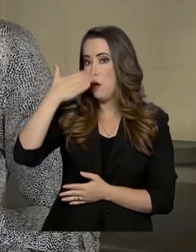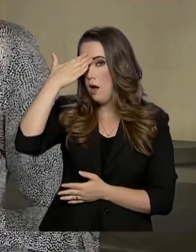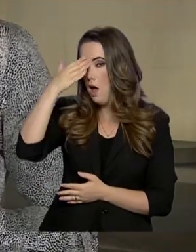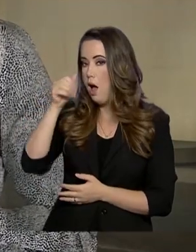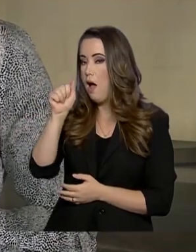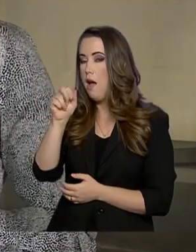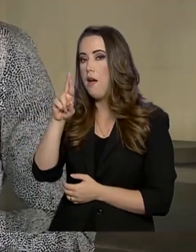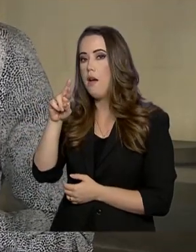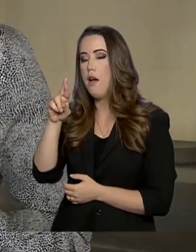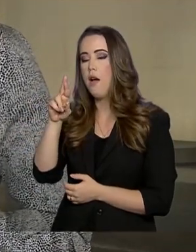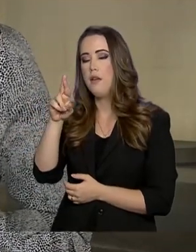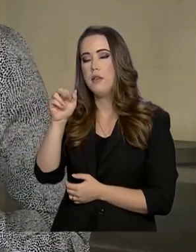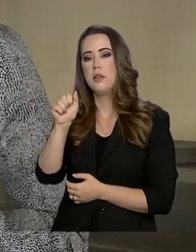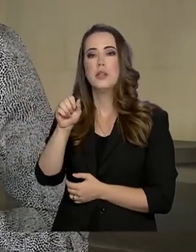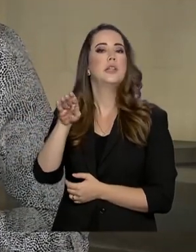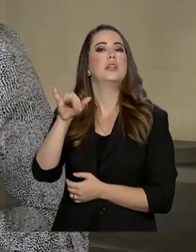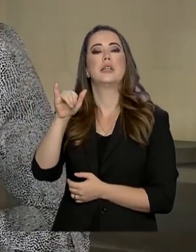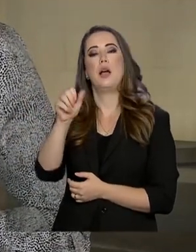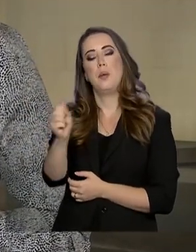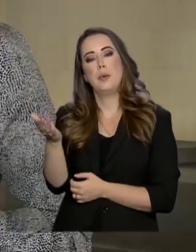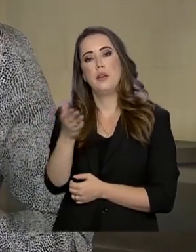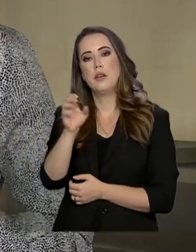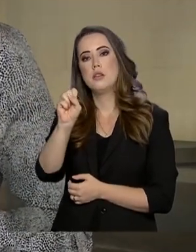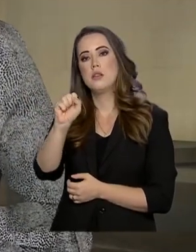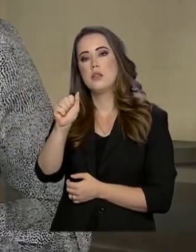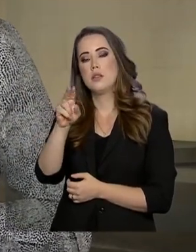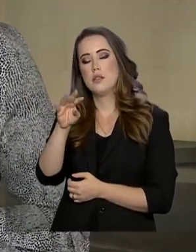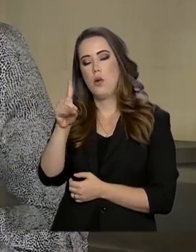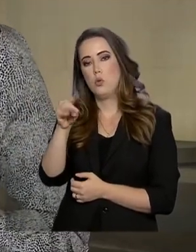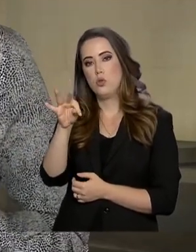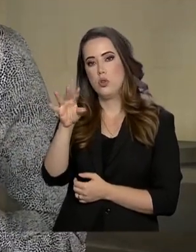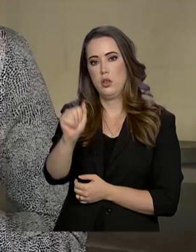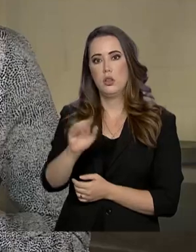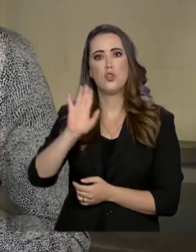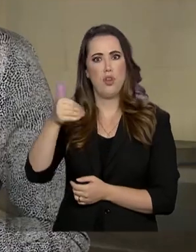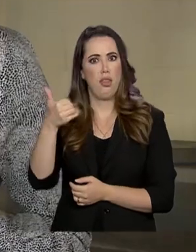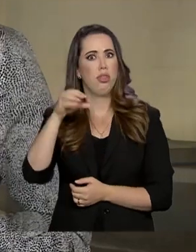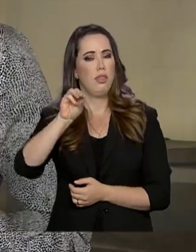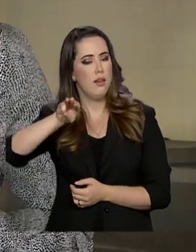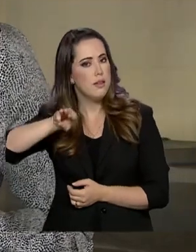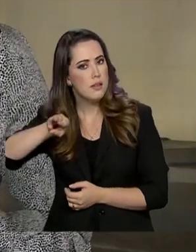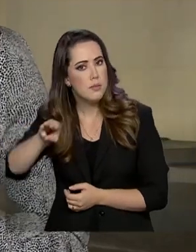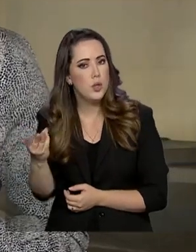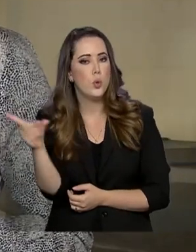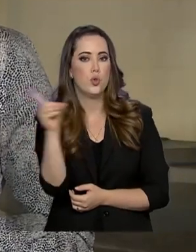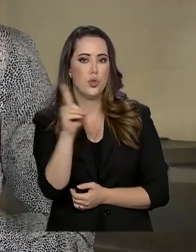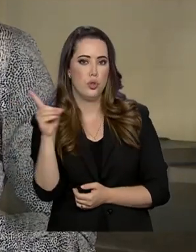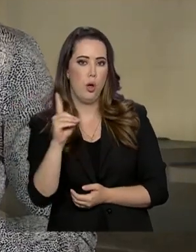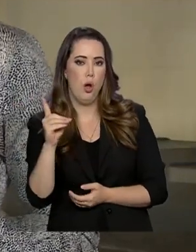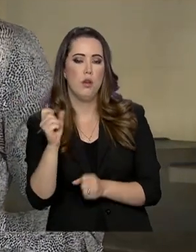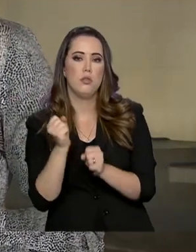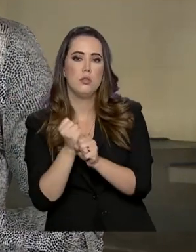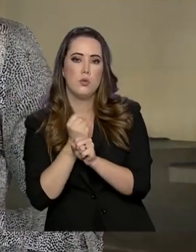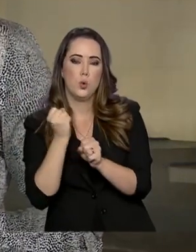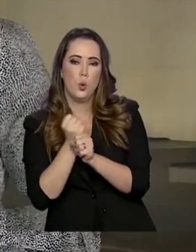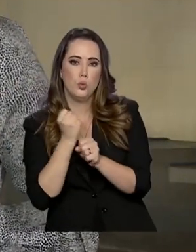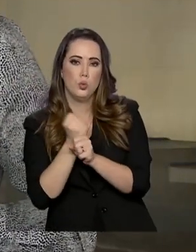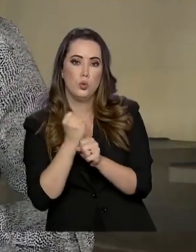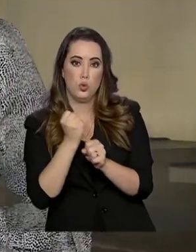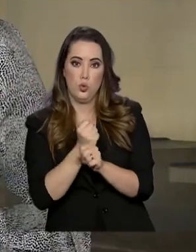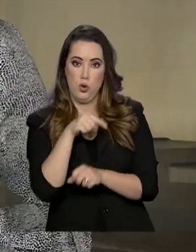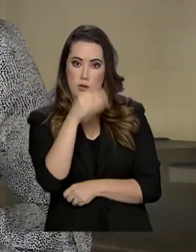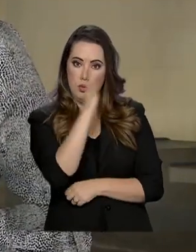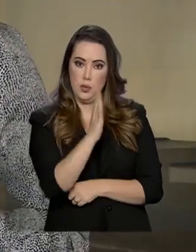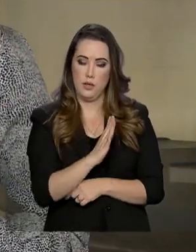anunciaram investimentos de 10 bilhões de dólares em projetos de infraestrutura aqui no Brasil. E com os Emirados